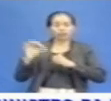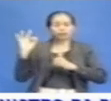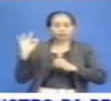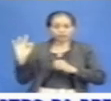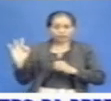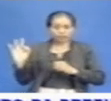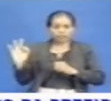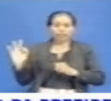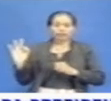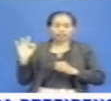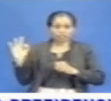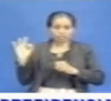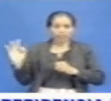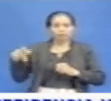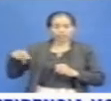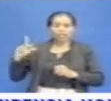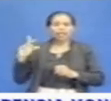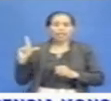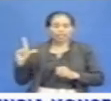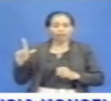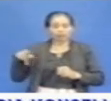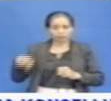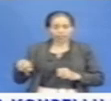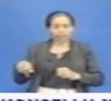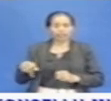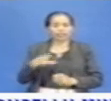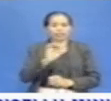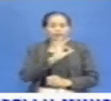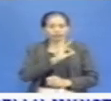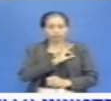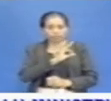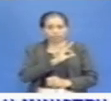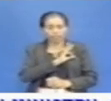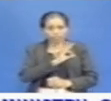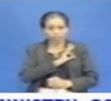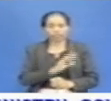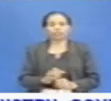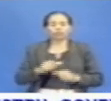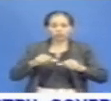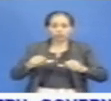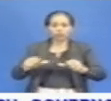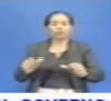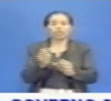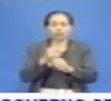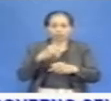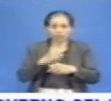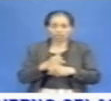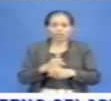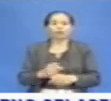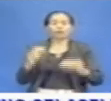PLP, Kuntu, PD, no PUDD, continua a halo eleição ba secretária no vice-secretária